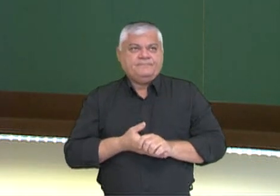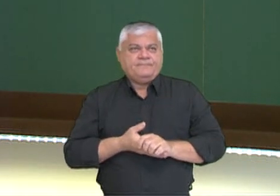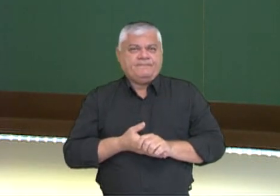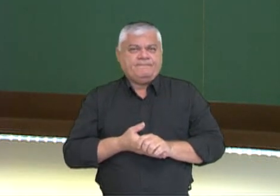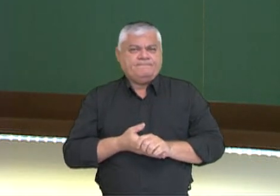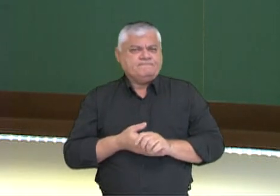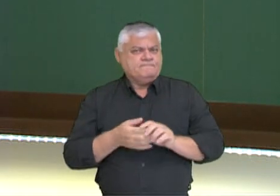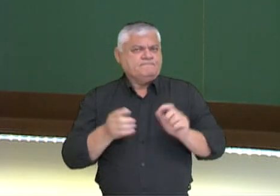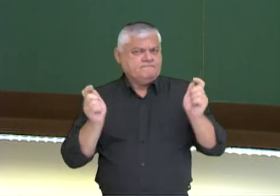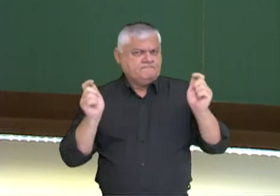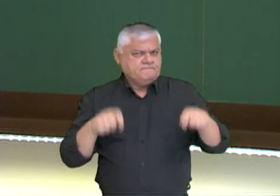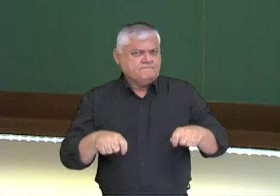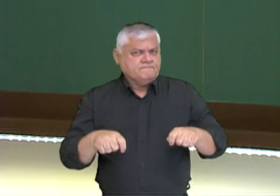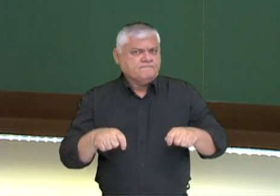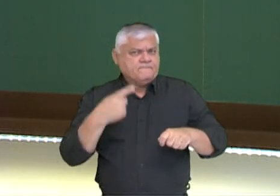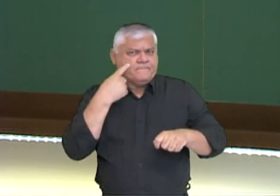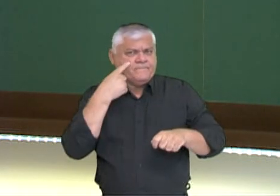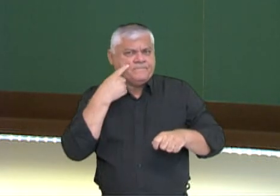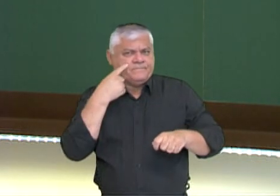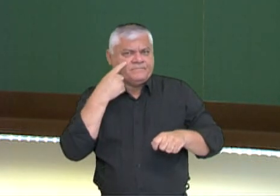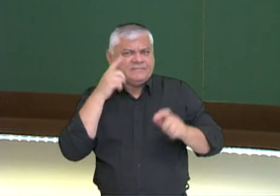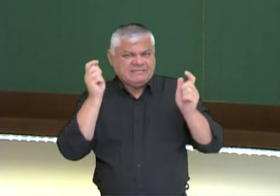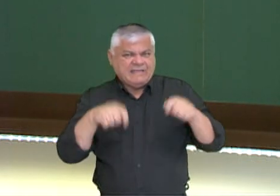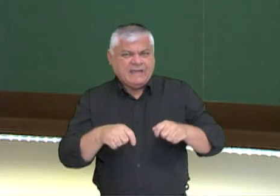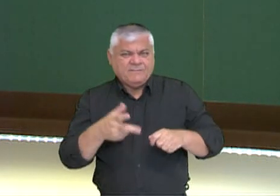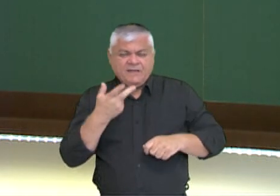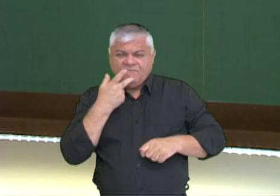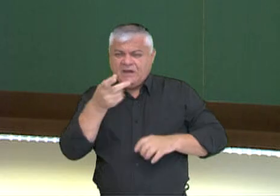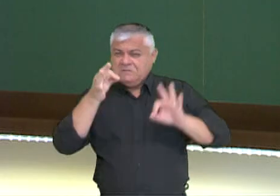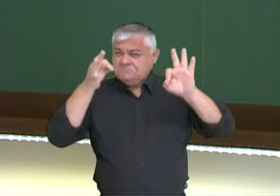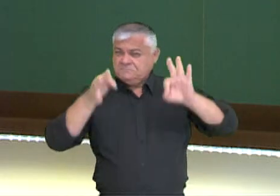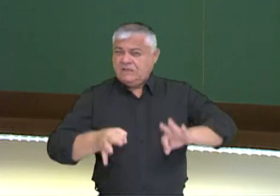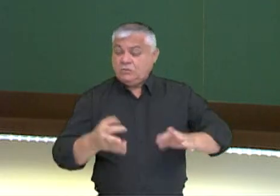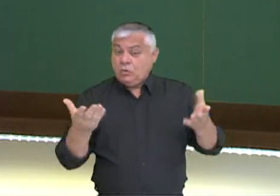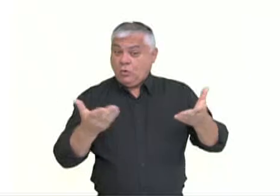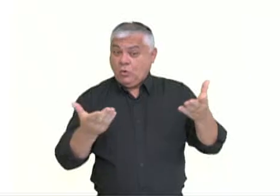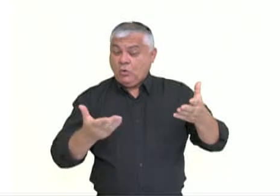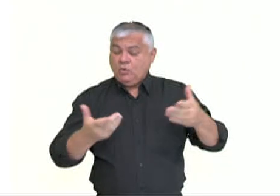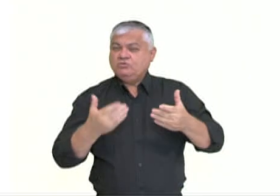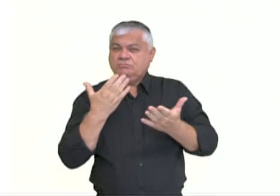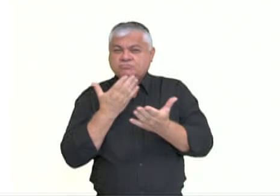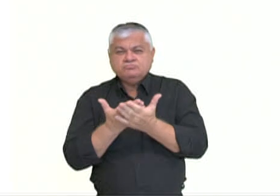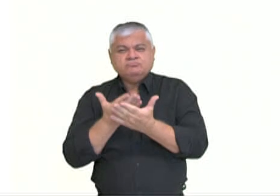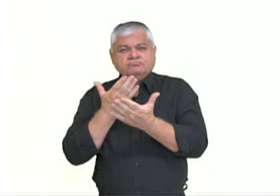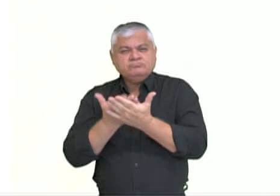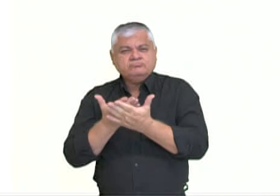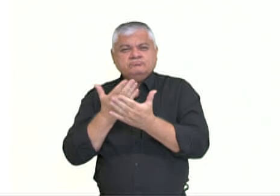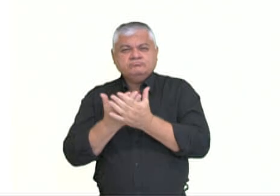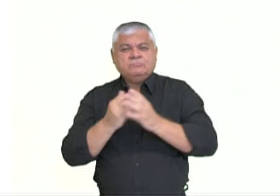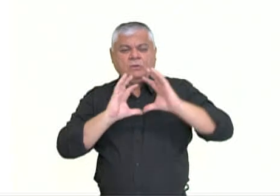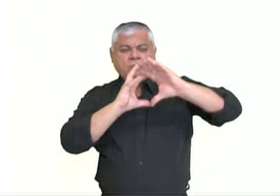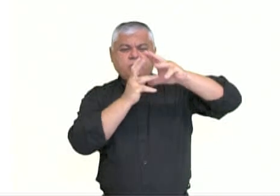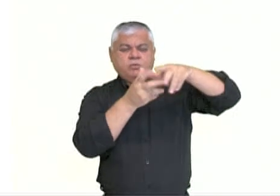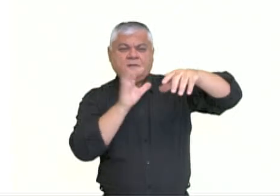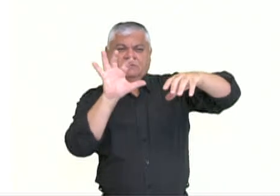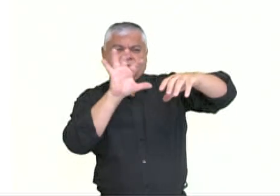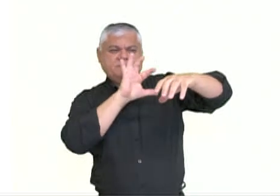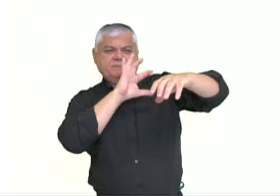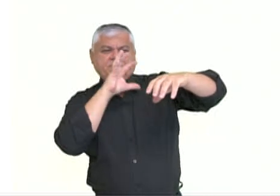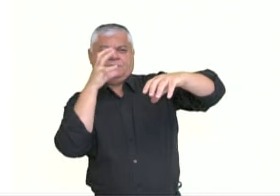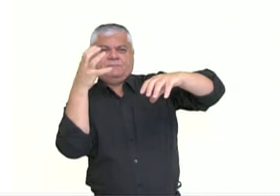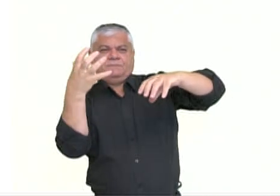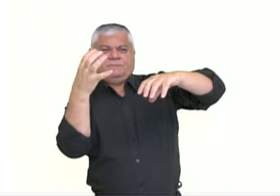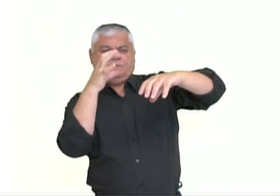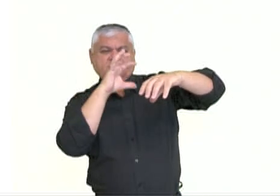é possível estabelecer a previsão do tempo com antecedência? Sim, a partir de estudos, de imagens de satélite, a partir